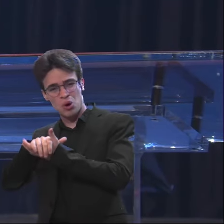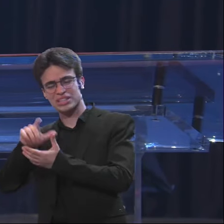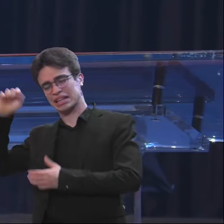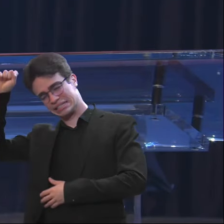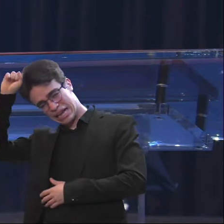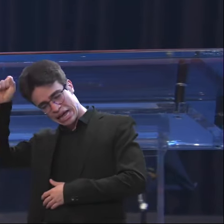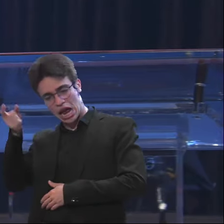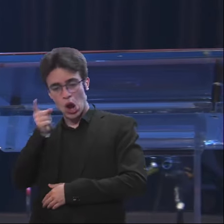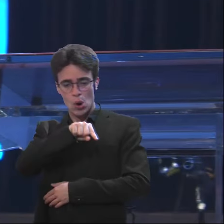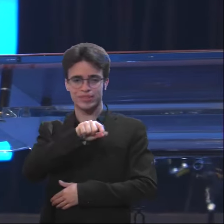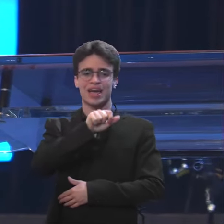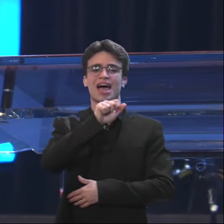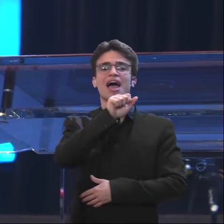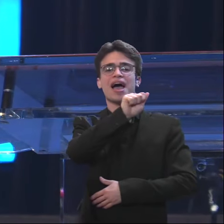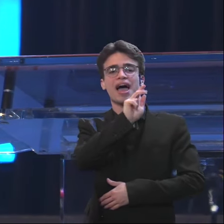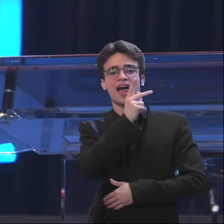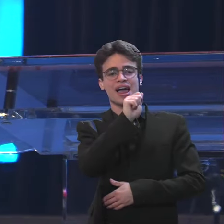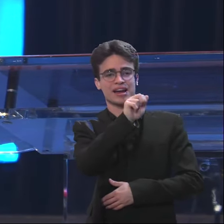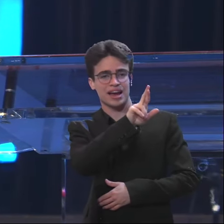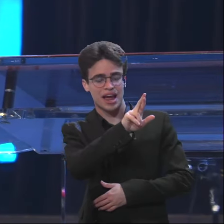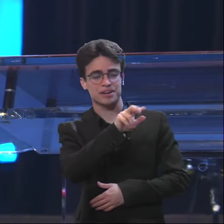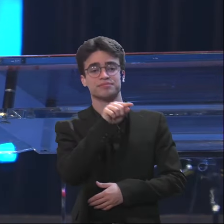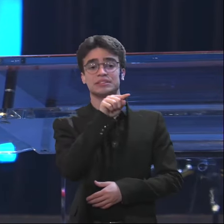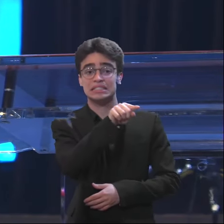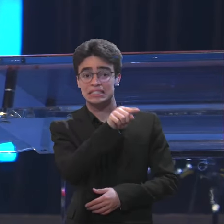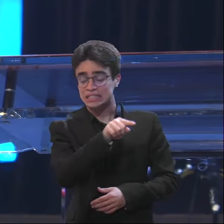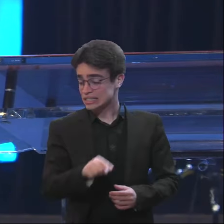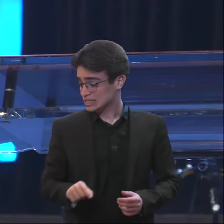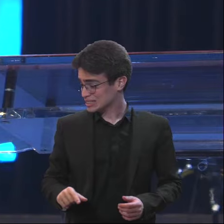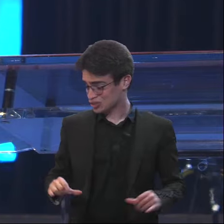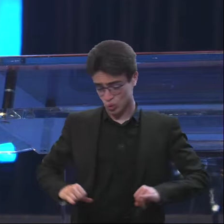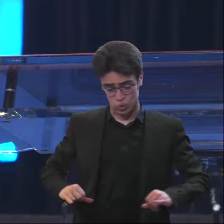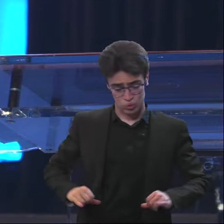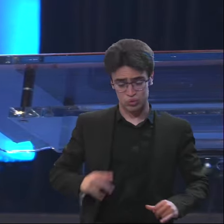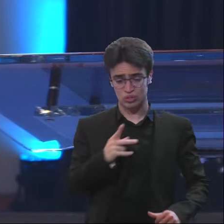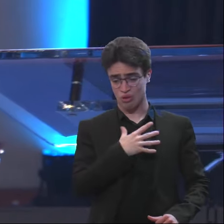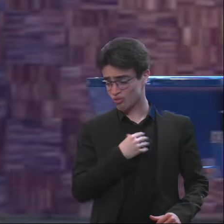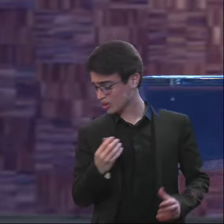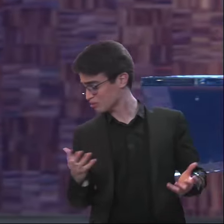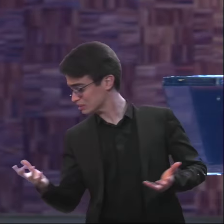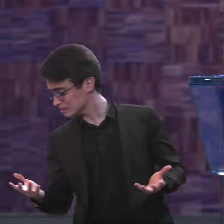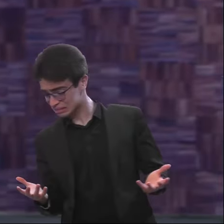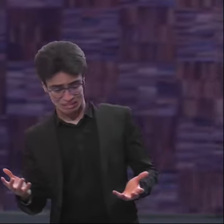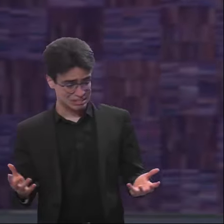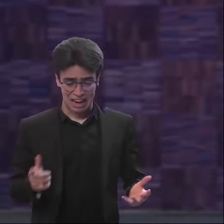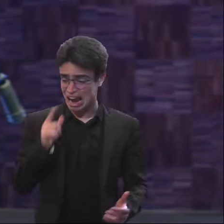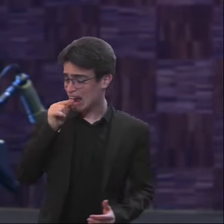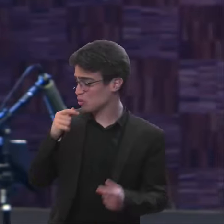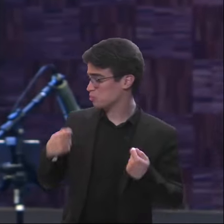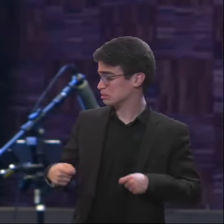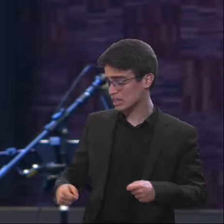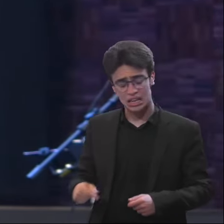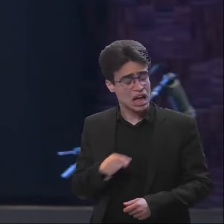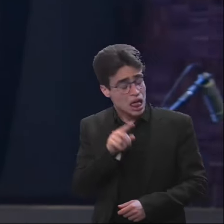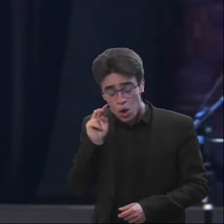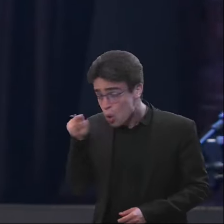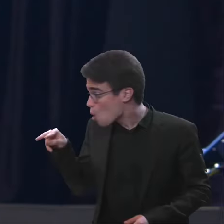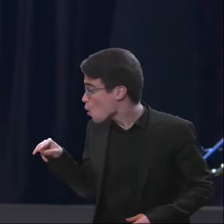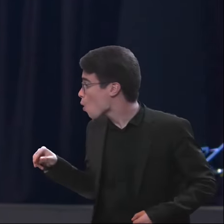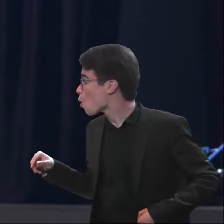apareceu. Quando ela eleva os olhos, ela recebe a provisão de Deus. Jacó sai